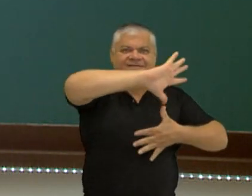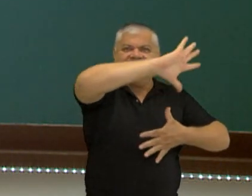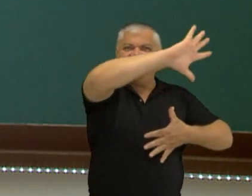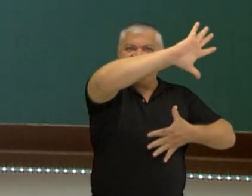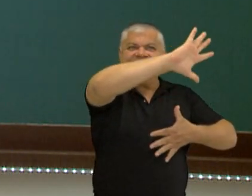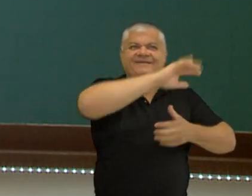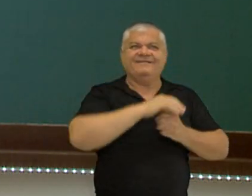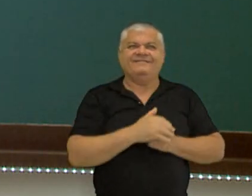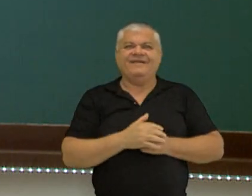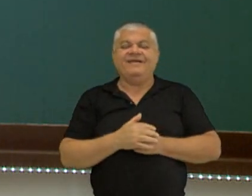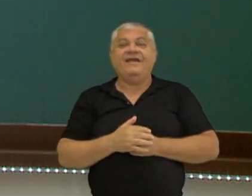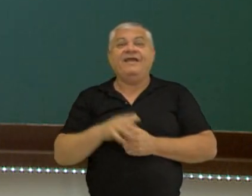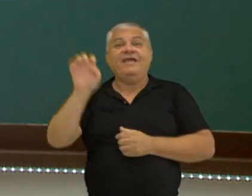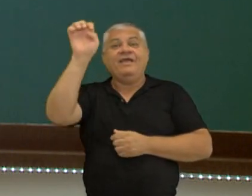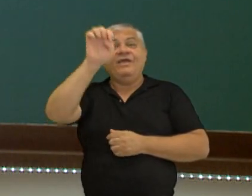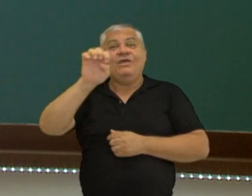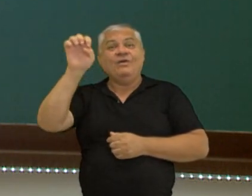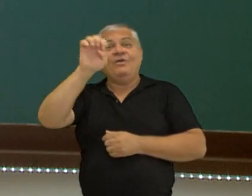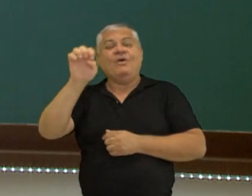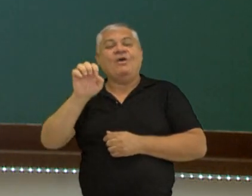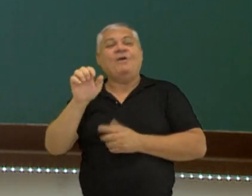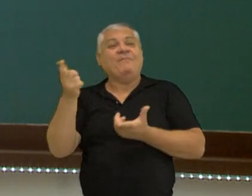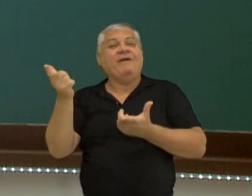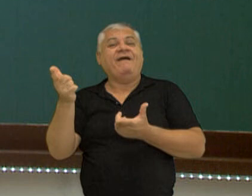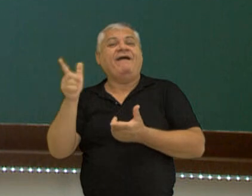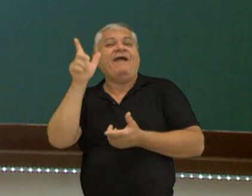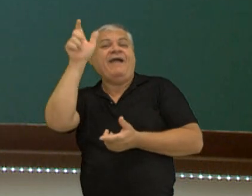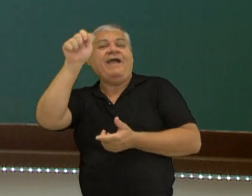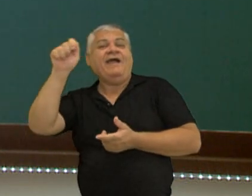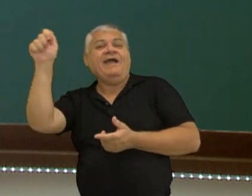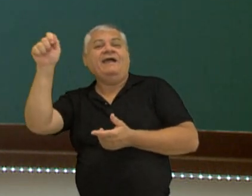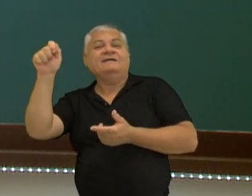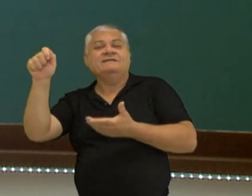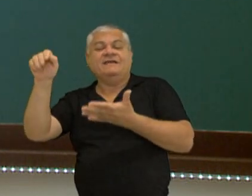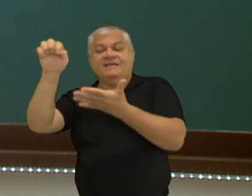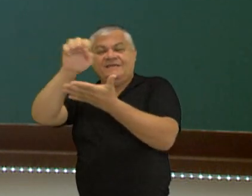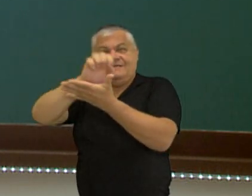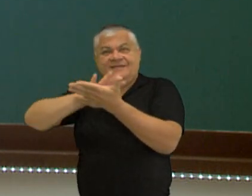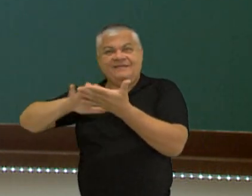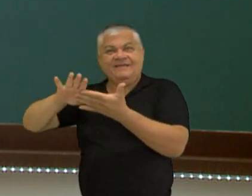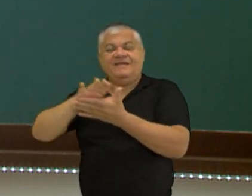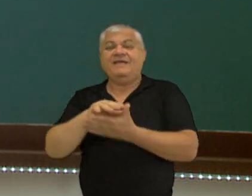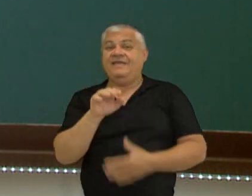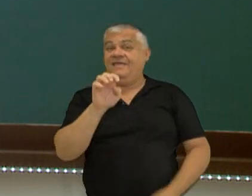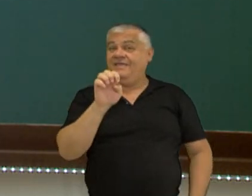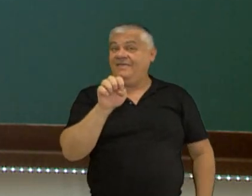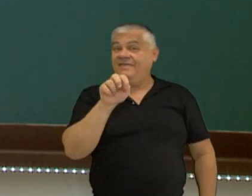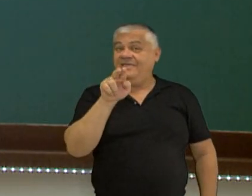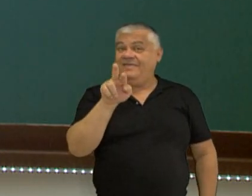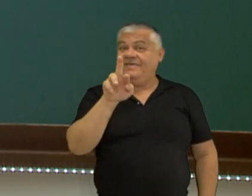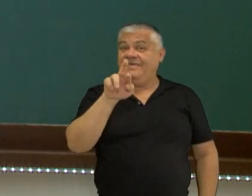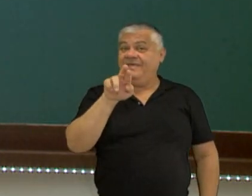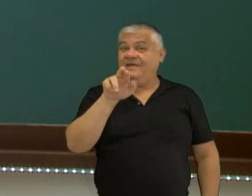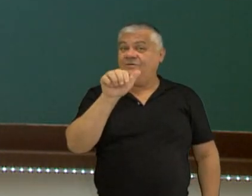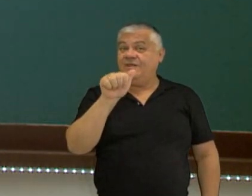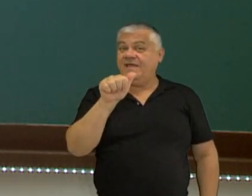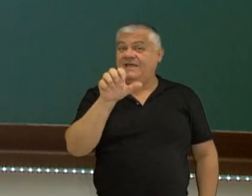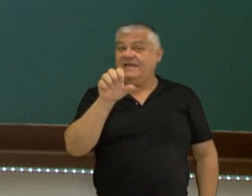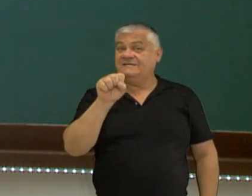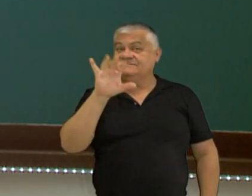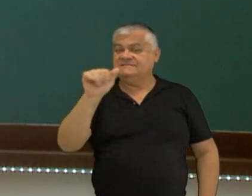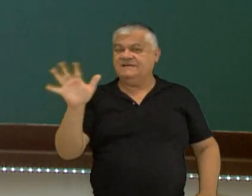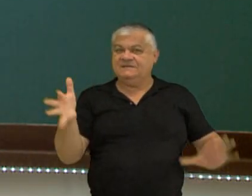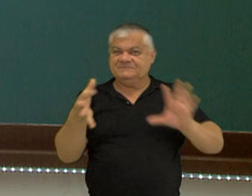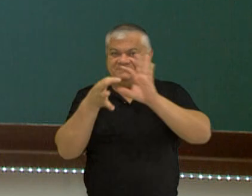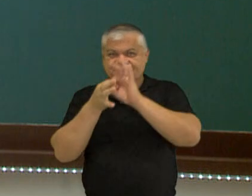Ásia formam um único bloco. Em alguns livros a gente encontra o termo Eurásia, que é esse conjunto das duas,